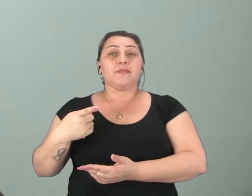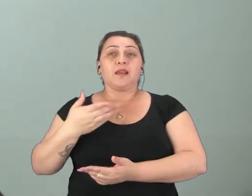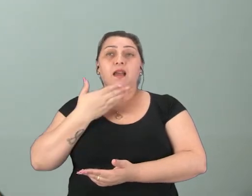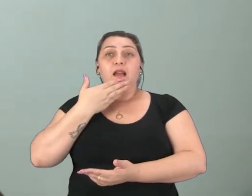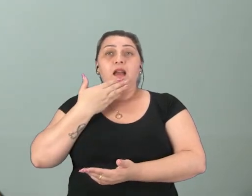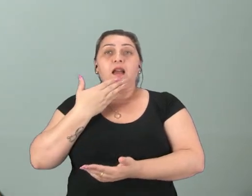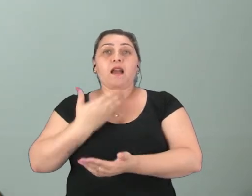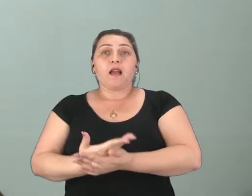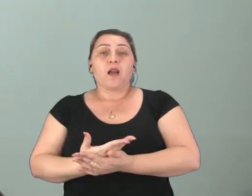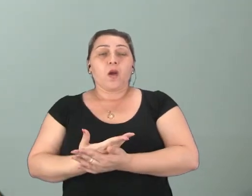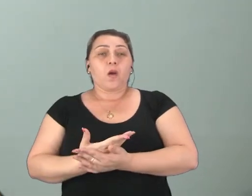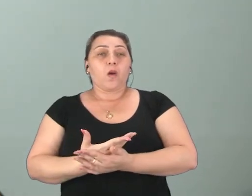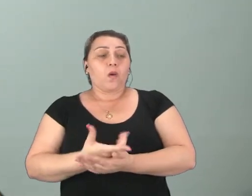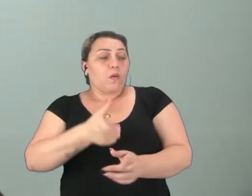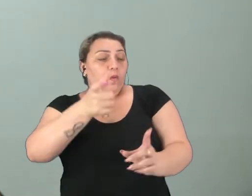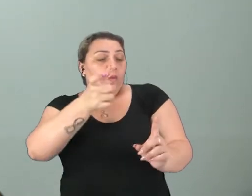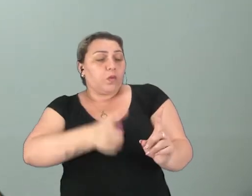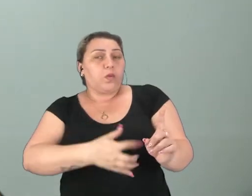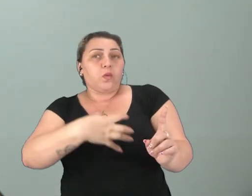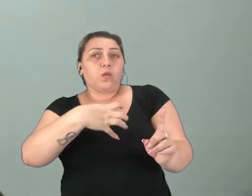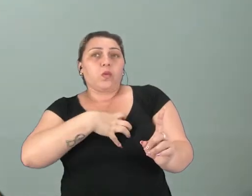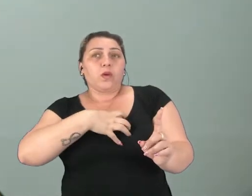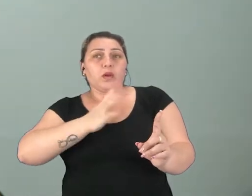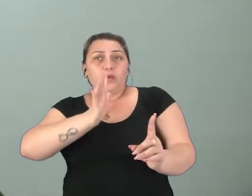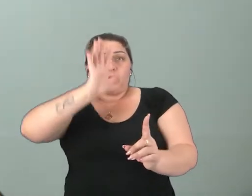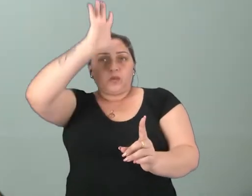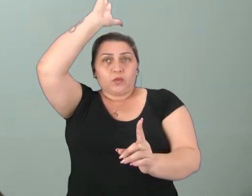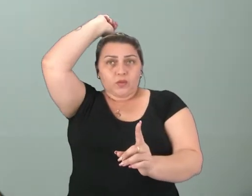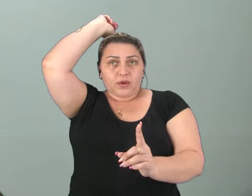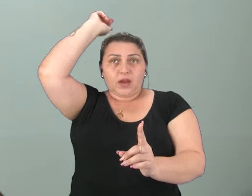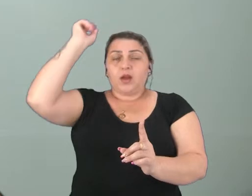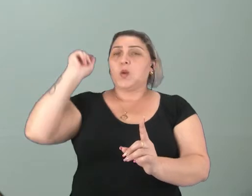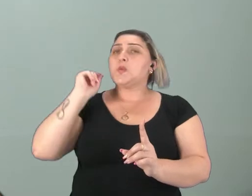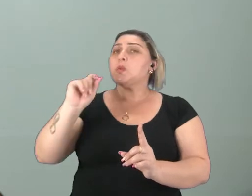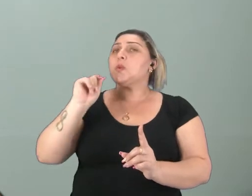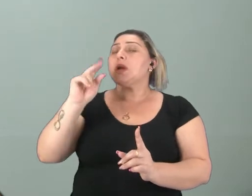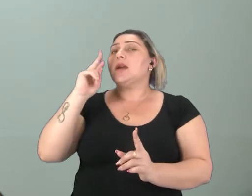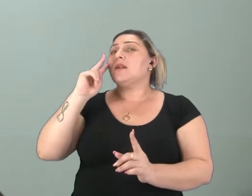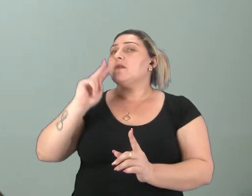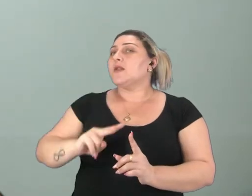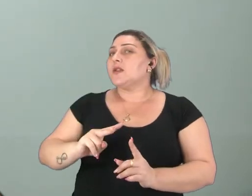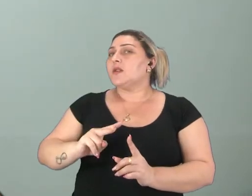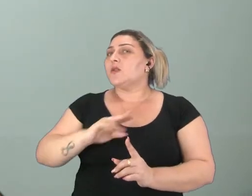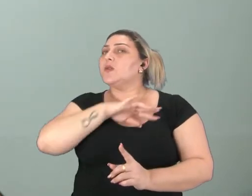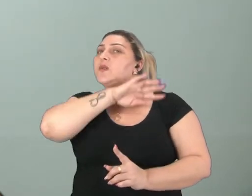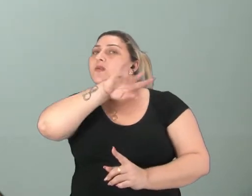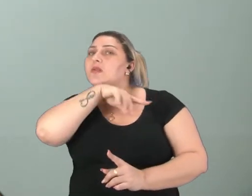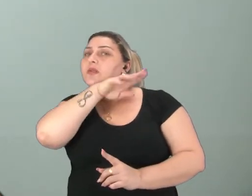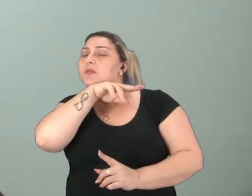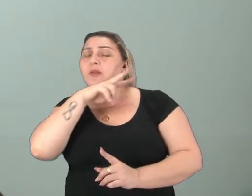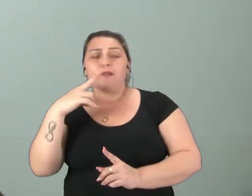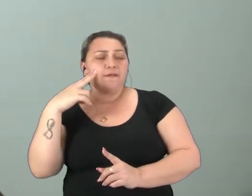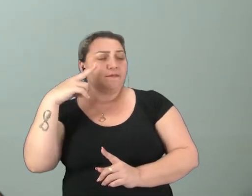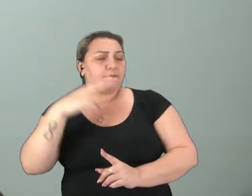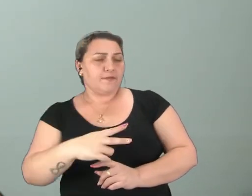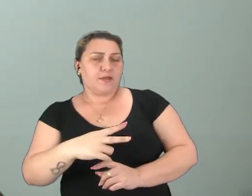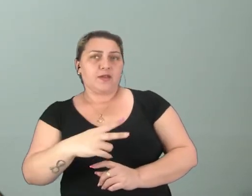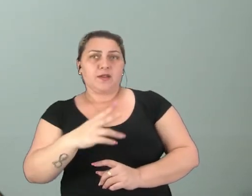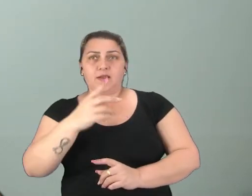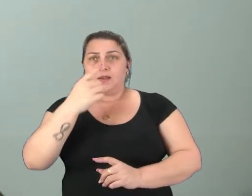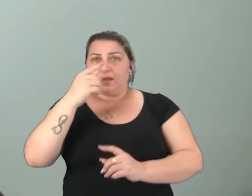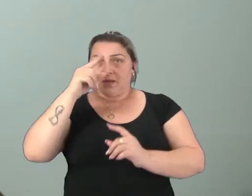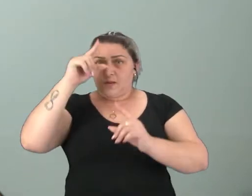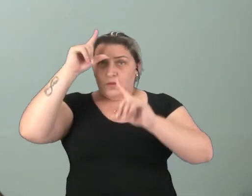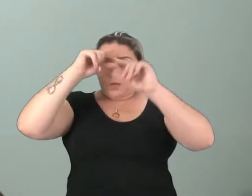impressionou com a aparência do galo, não é mesmo? O que ele observou no animal? Ele observou que a sua